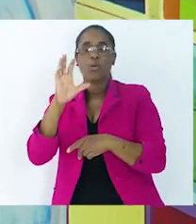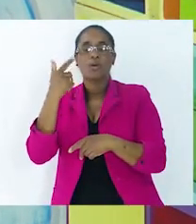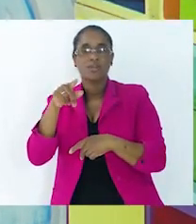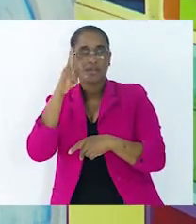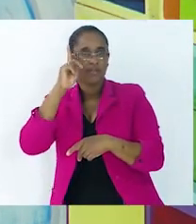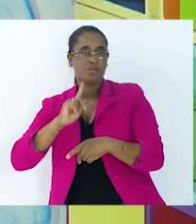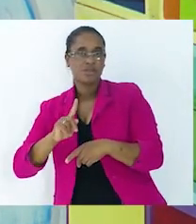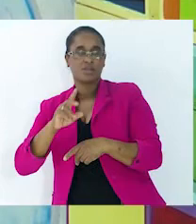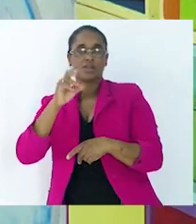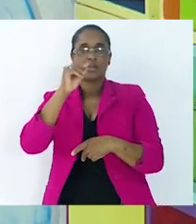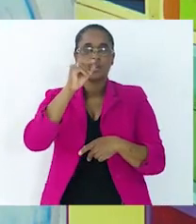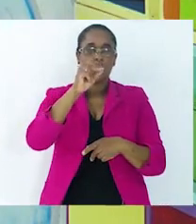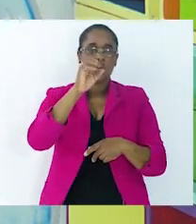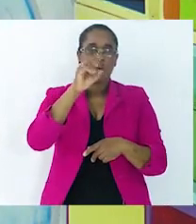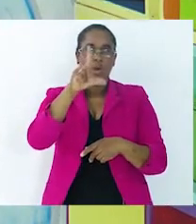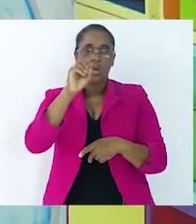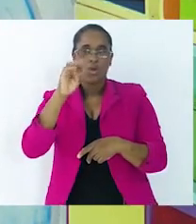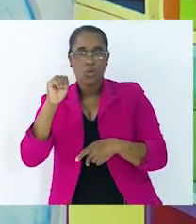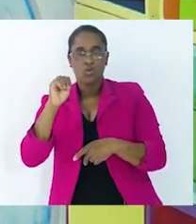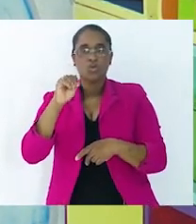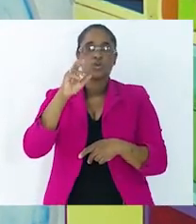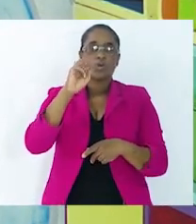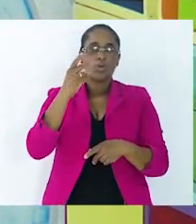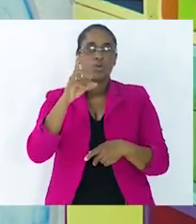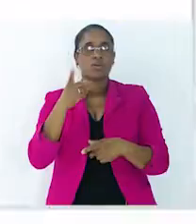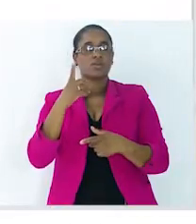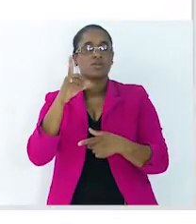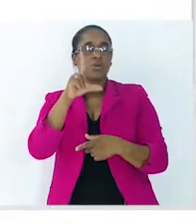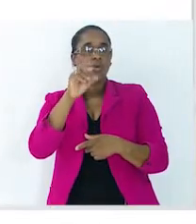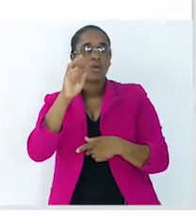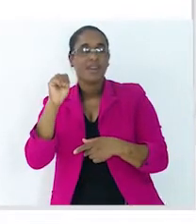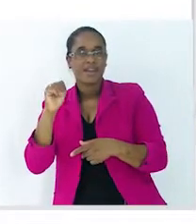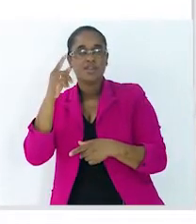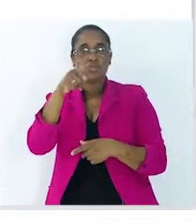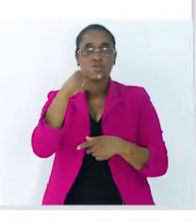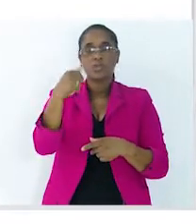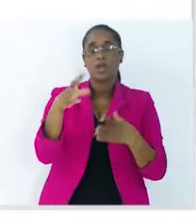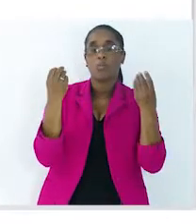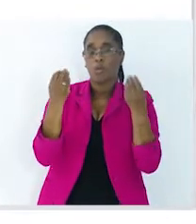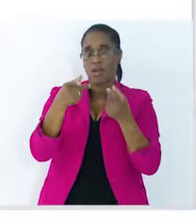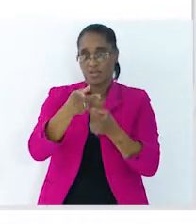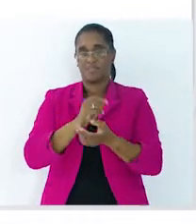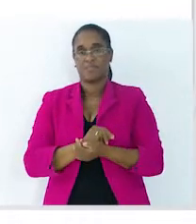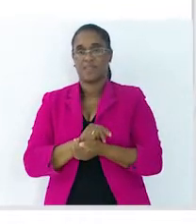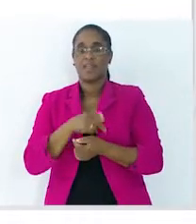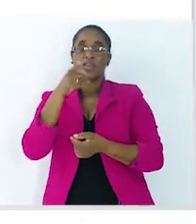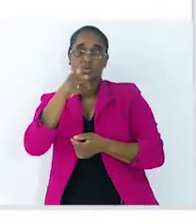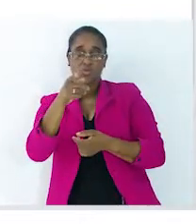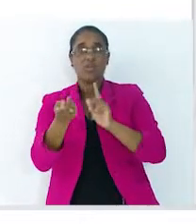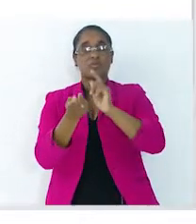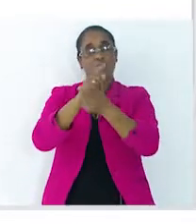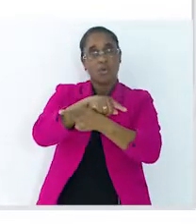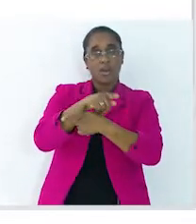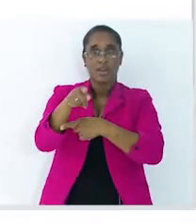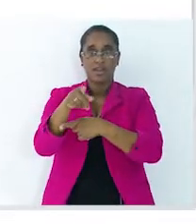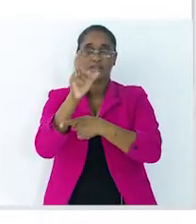os ou as, quando tu tens o plural desses pronomes. O B, tu vais substituir essa expressão.